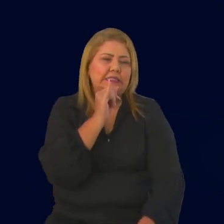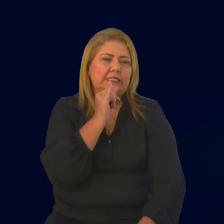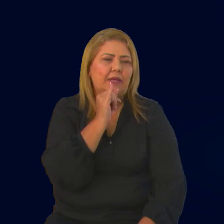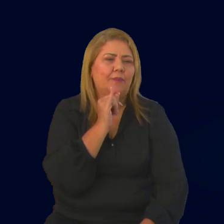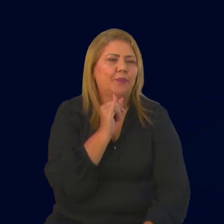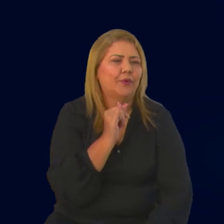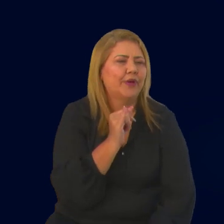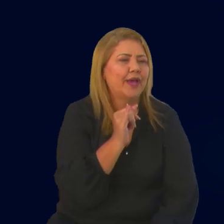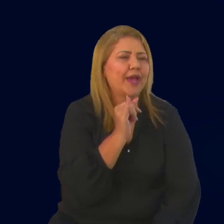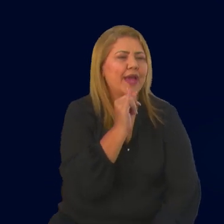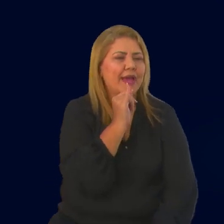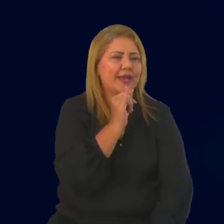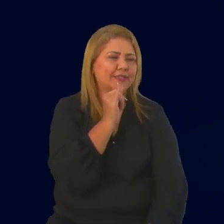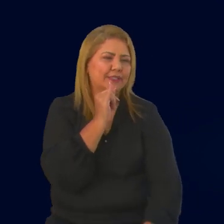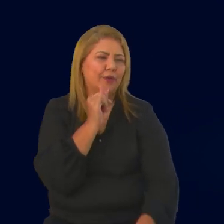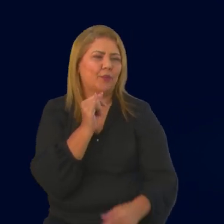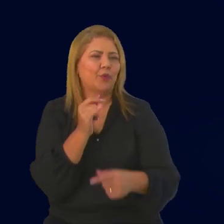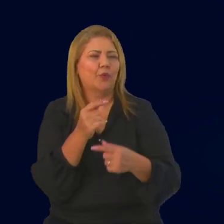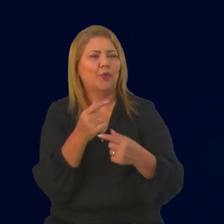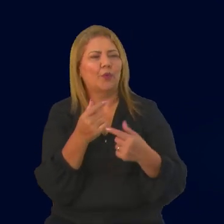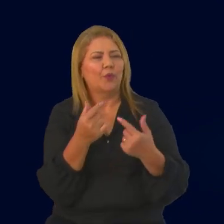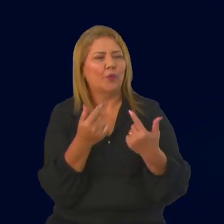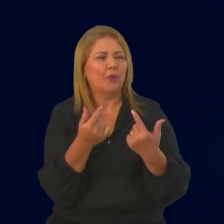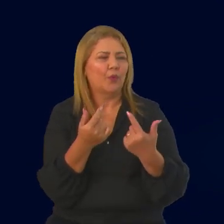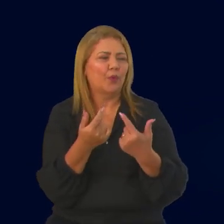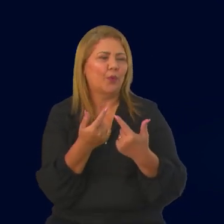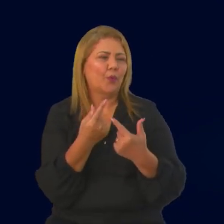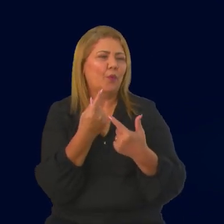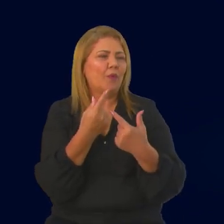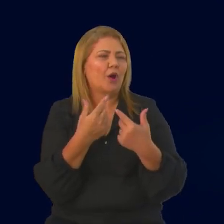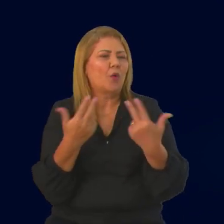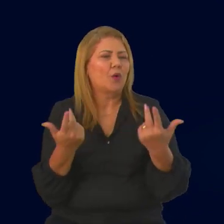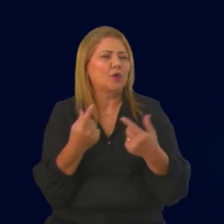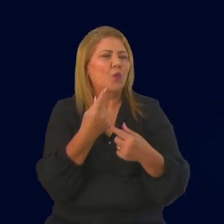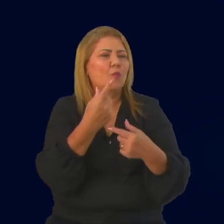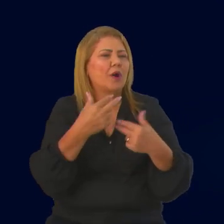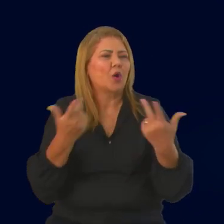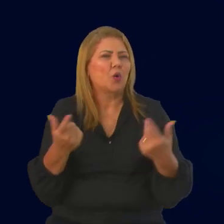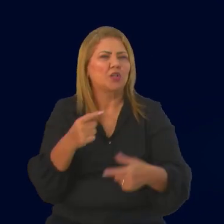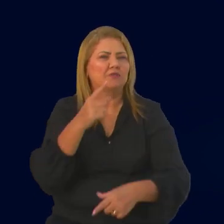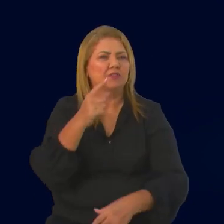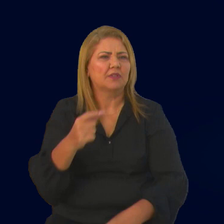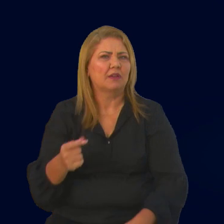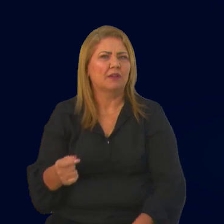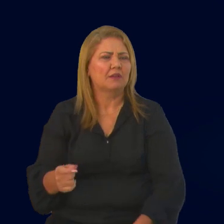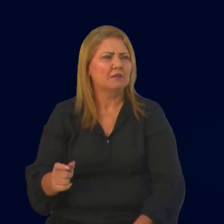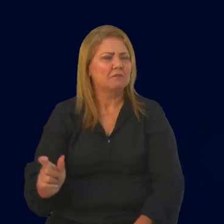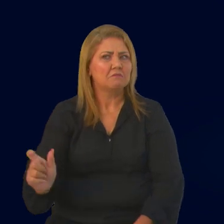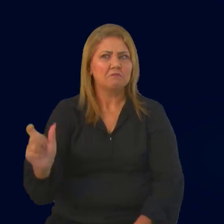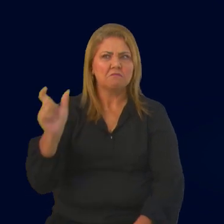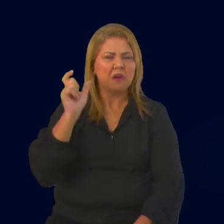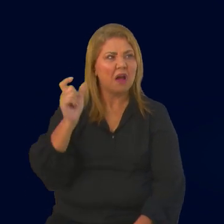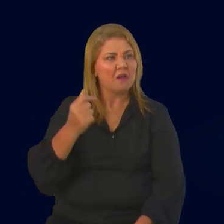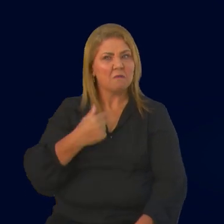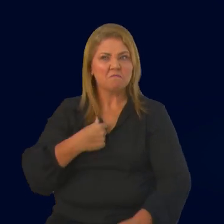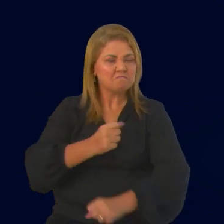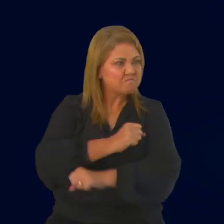Quem não quer anotar, pense, tá? Quais são os gatilhos que ativam a sua raiva, a sua